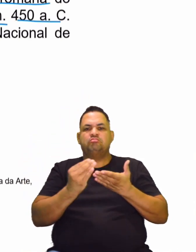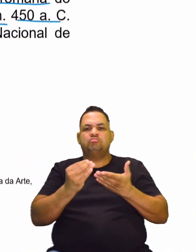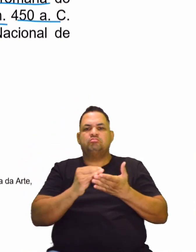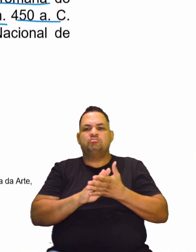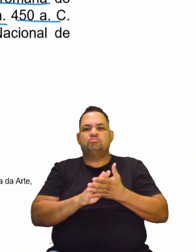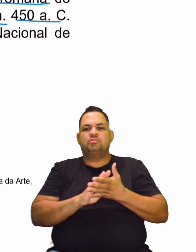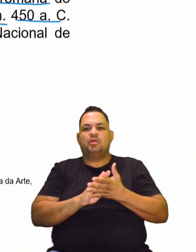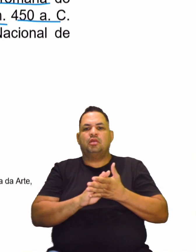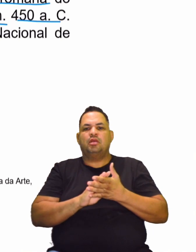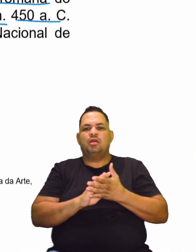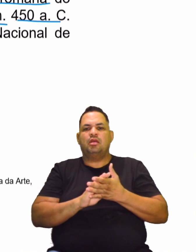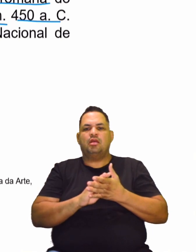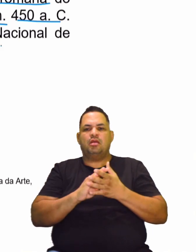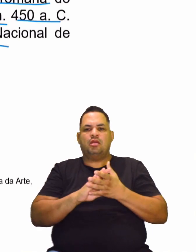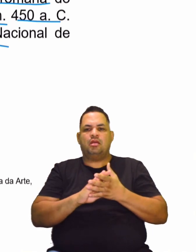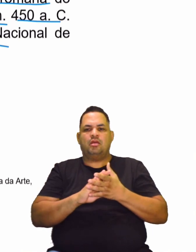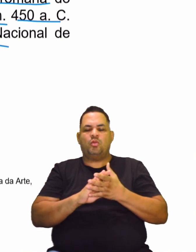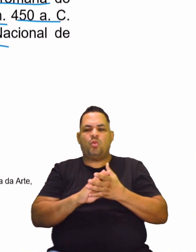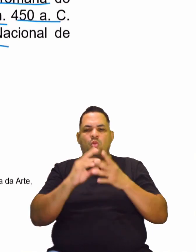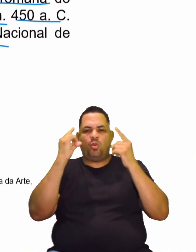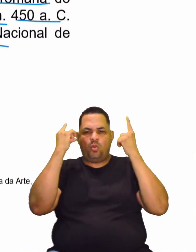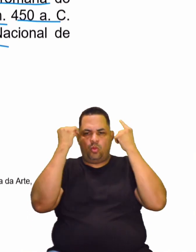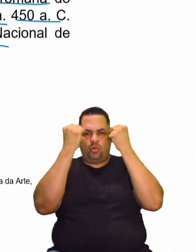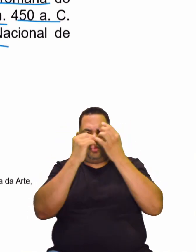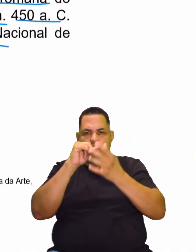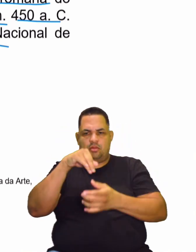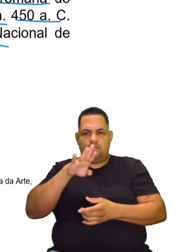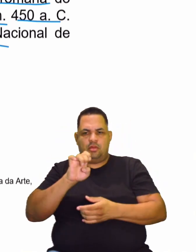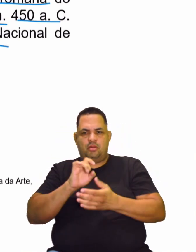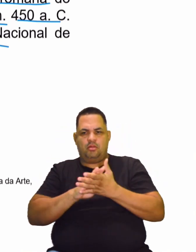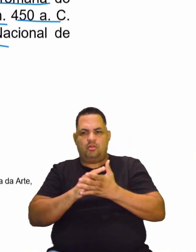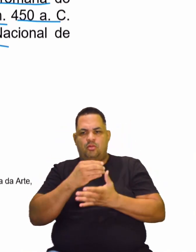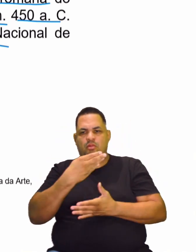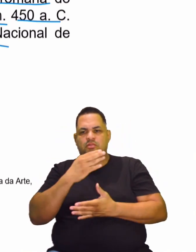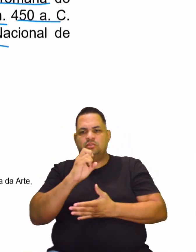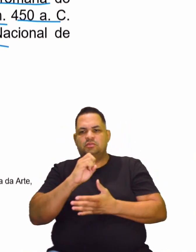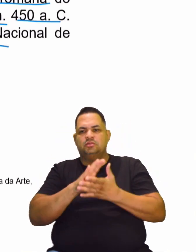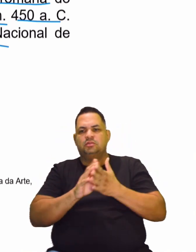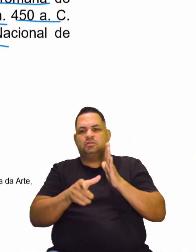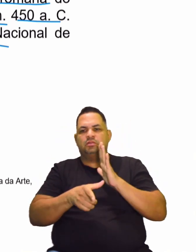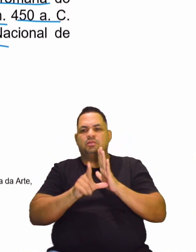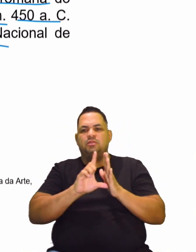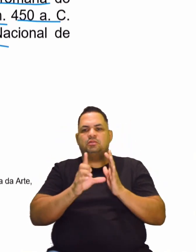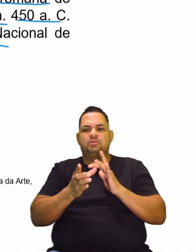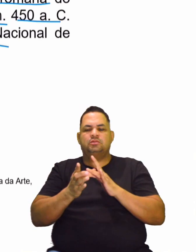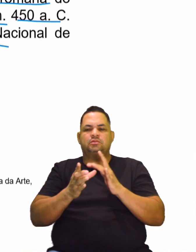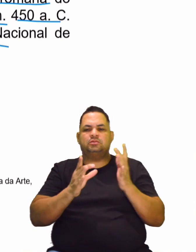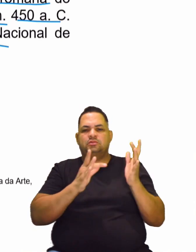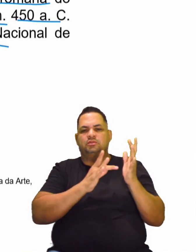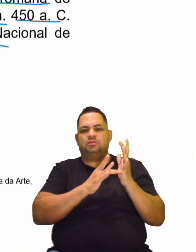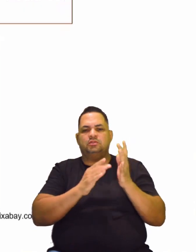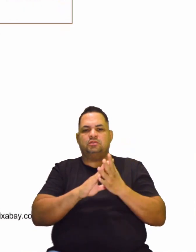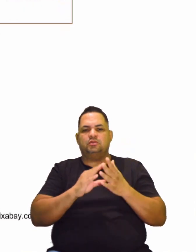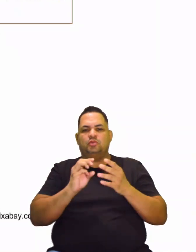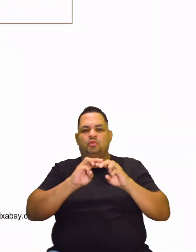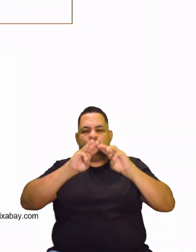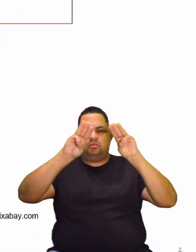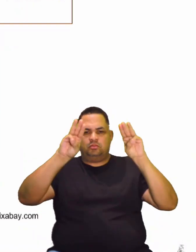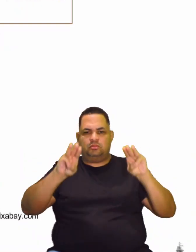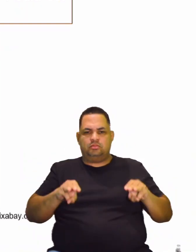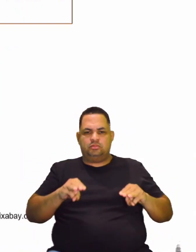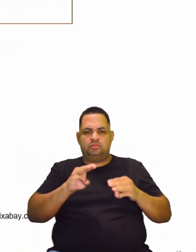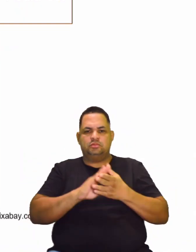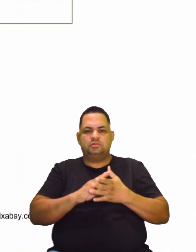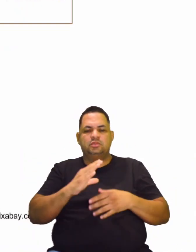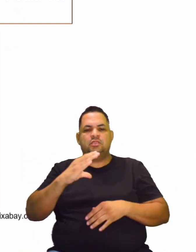450 anos antes de Cristo. Ela está no Museu Arqueológico Nacional de Nápoles. Muito bem.